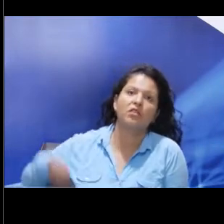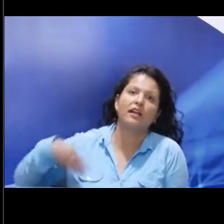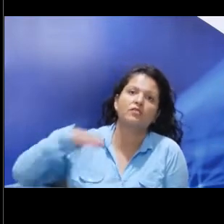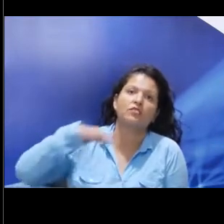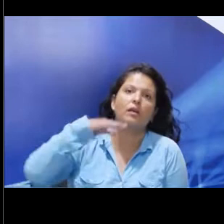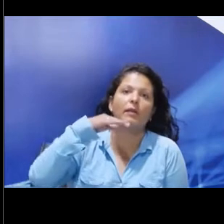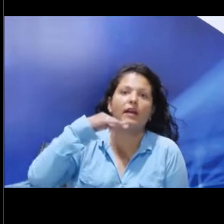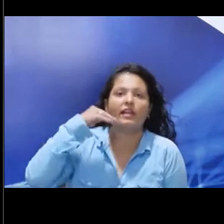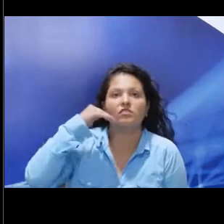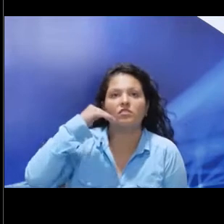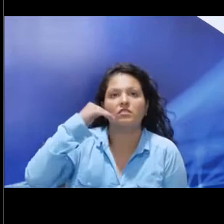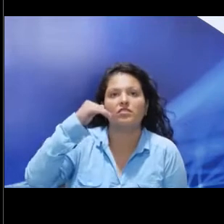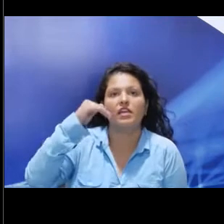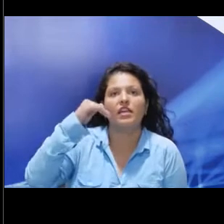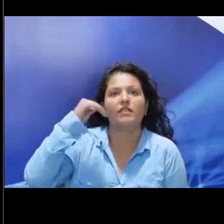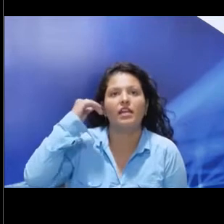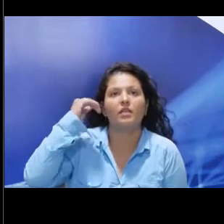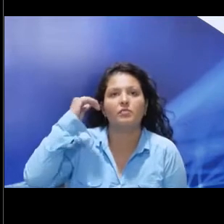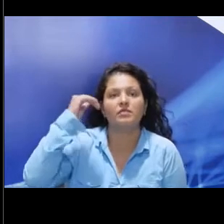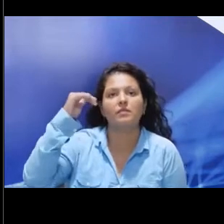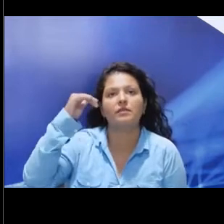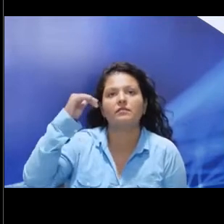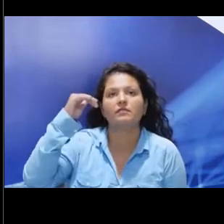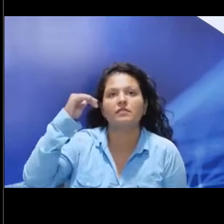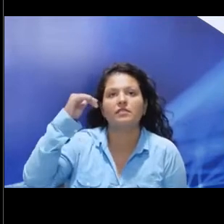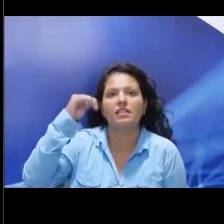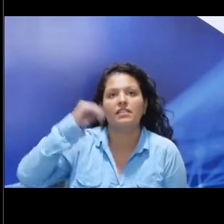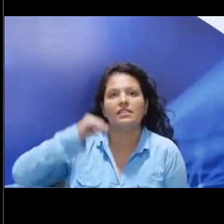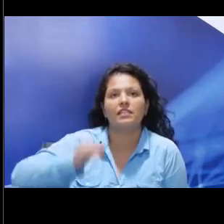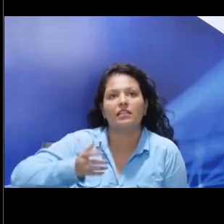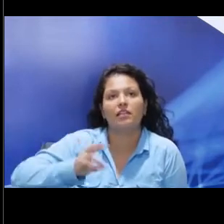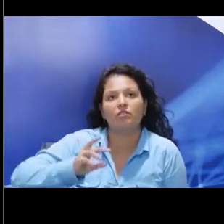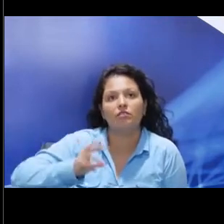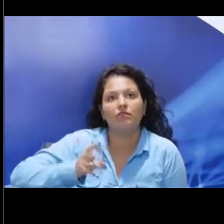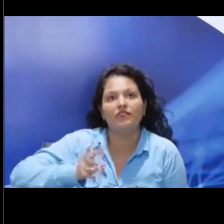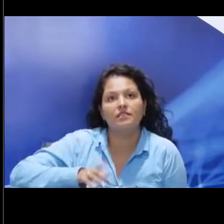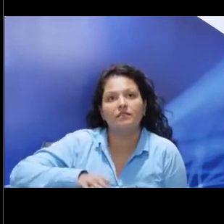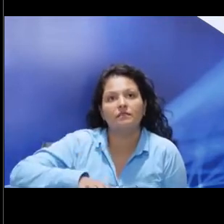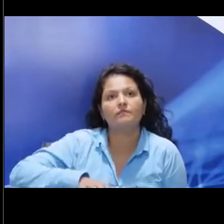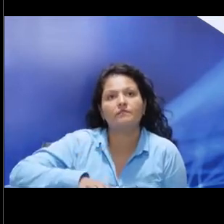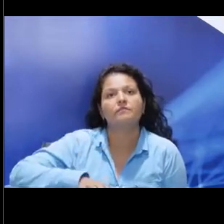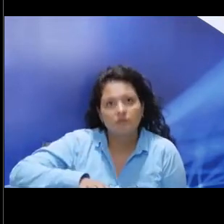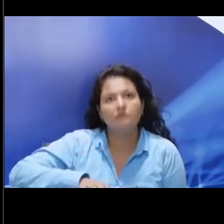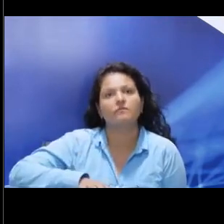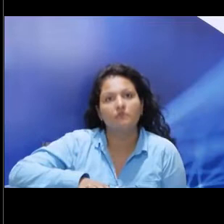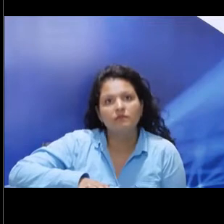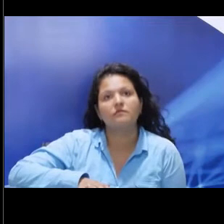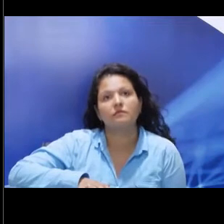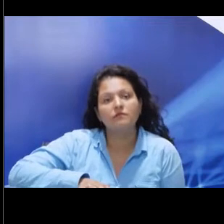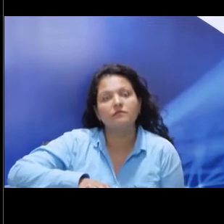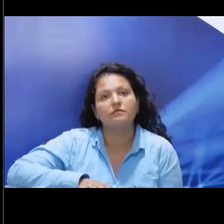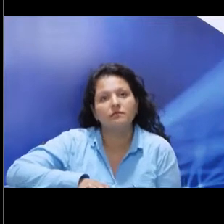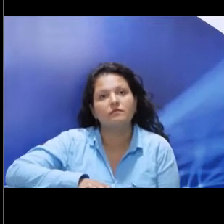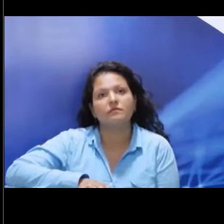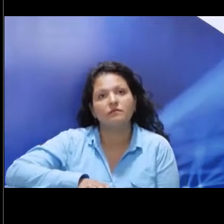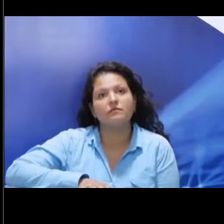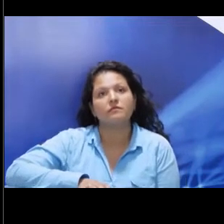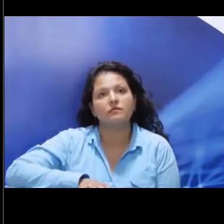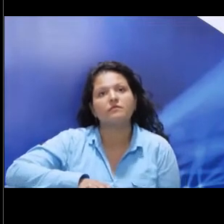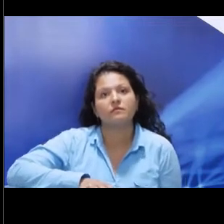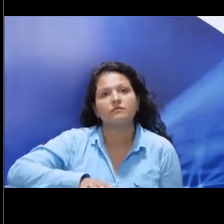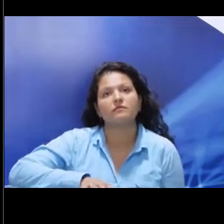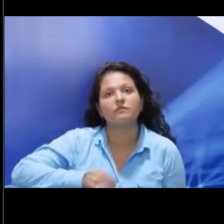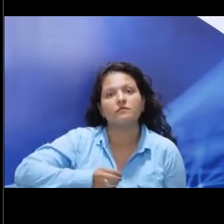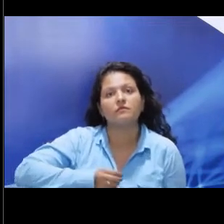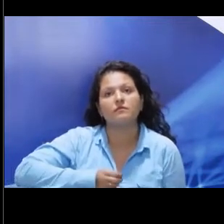pode colocar só a barreira de oxigênio e ela por cima, sem necessidade da lona dupla face. Pode colocar, que dá